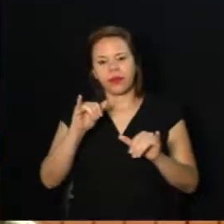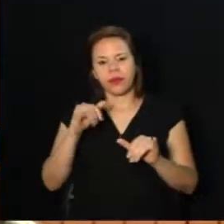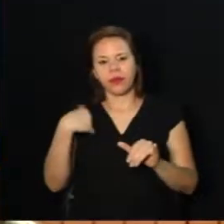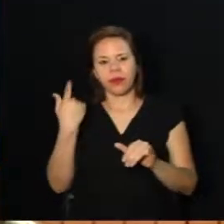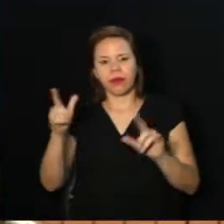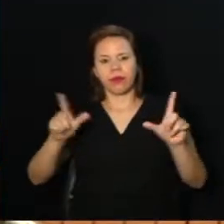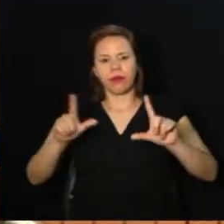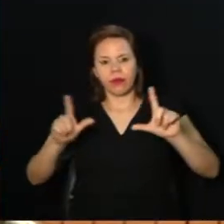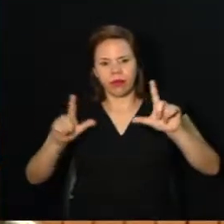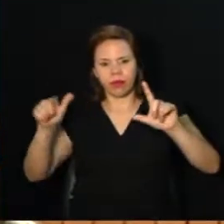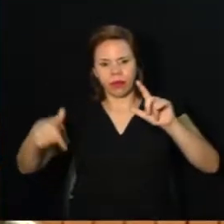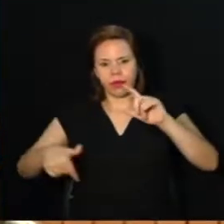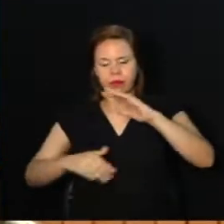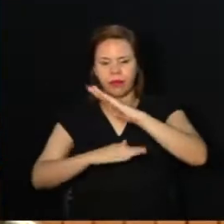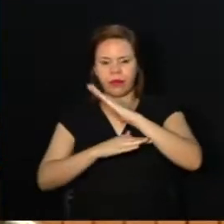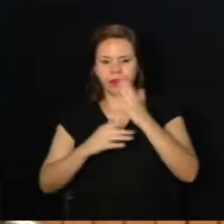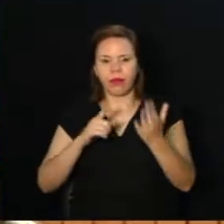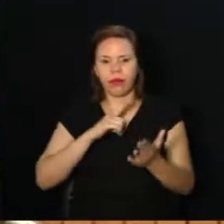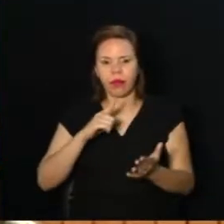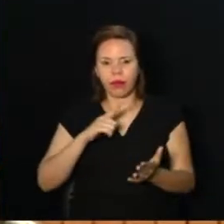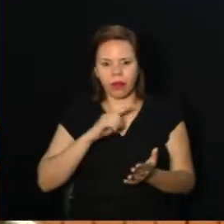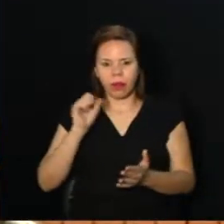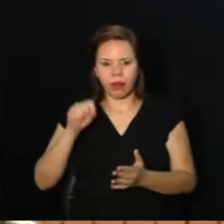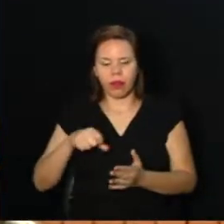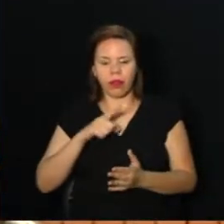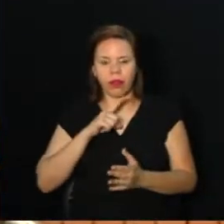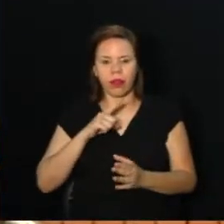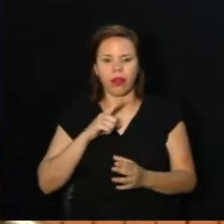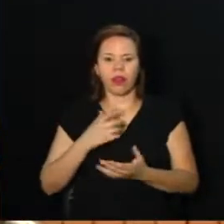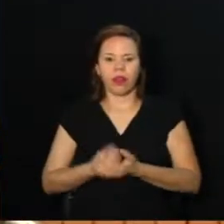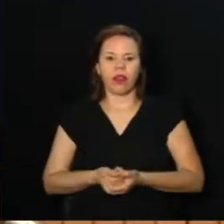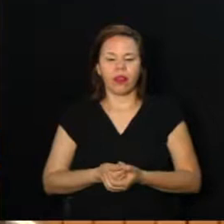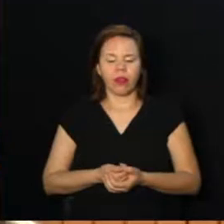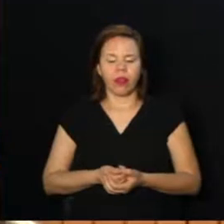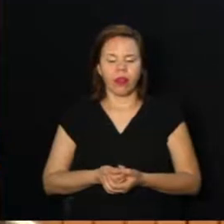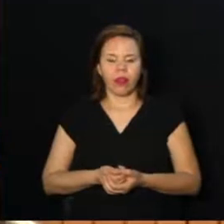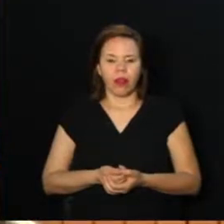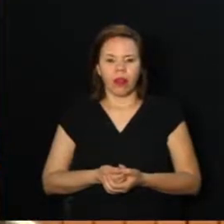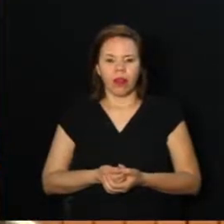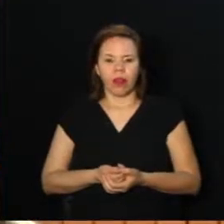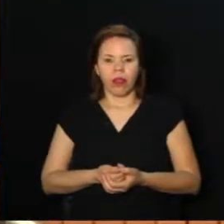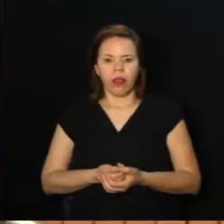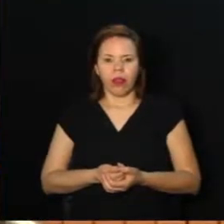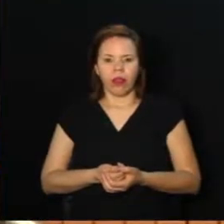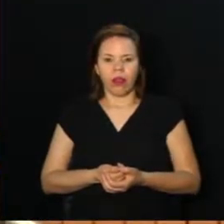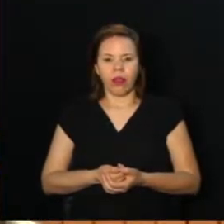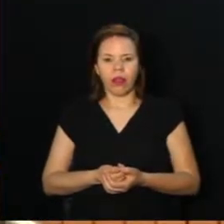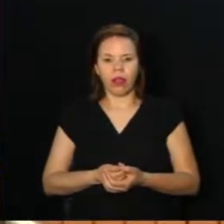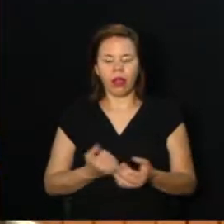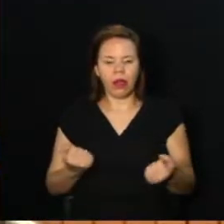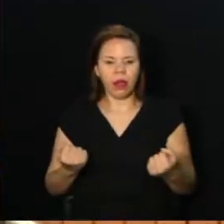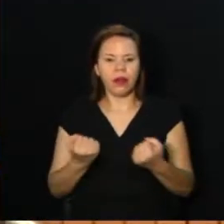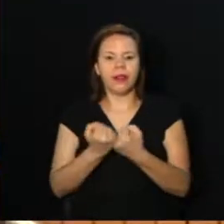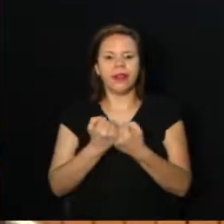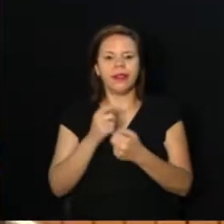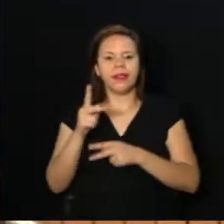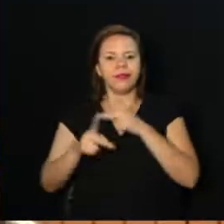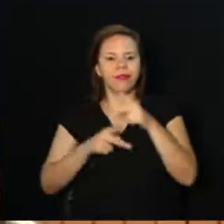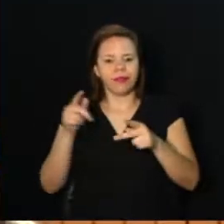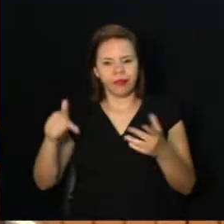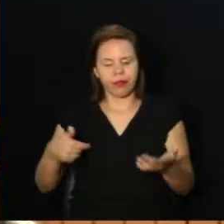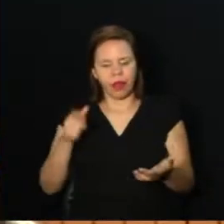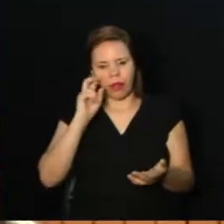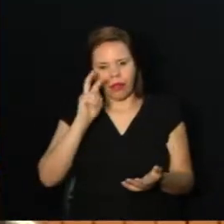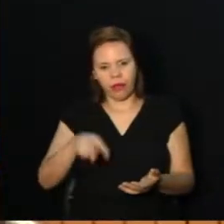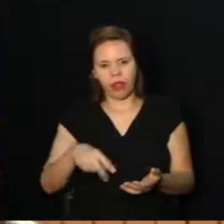TV legislativa, ela tem esse condão, diria assim, né, de levar as pessoas isso aqui.